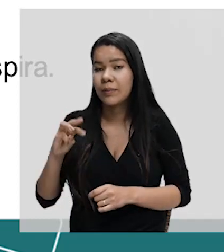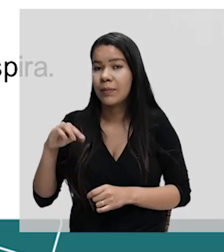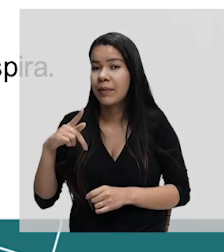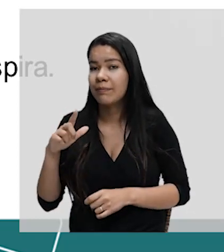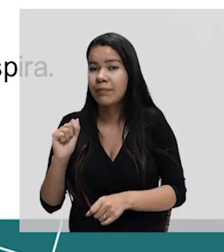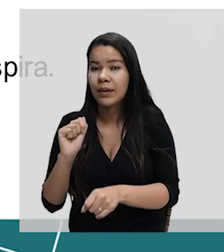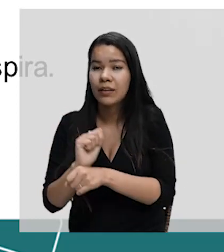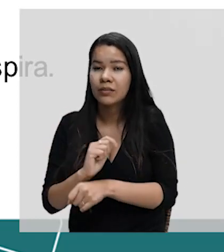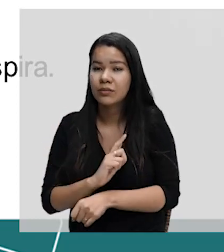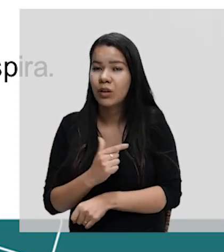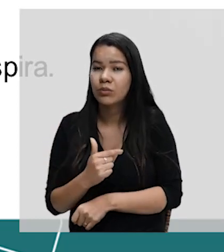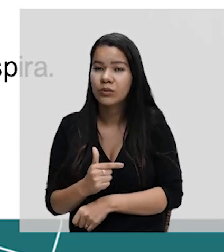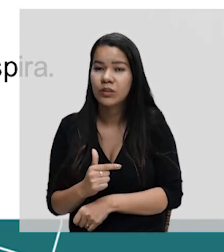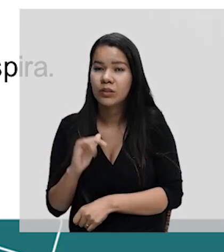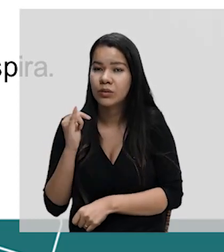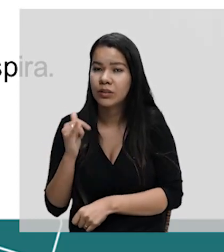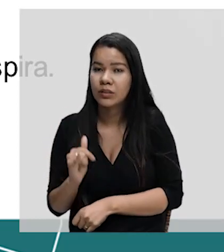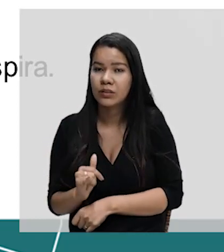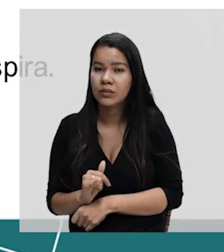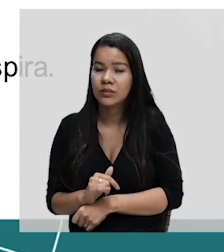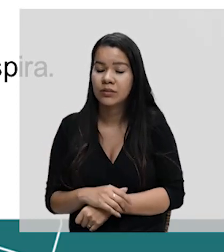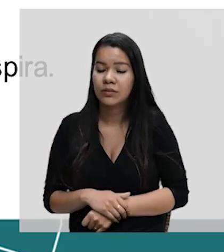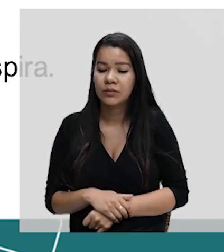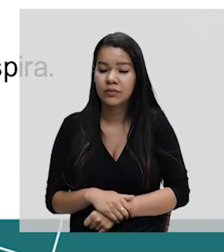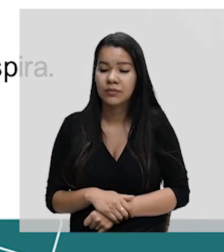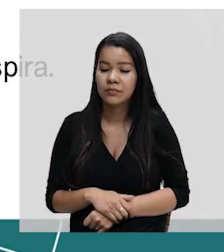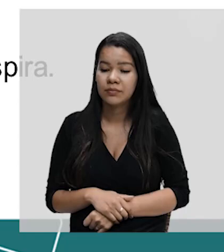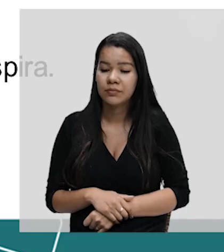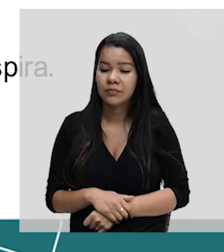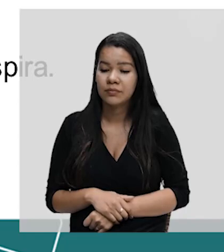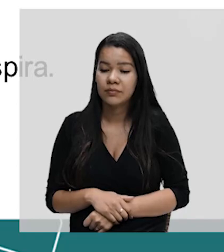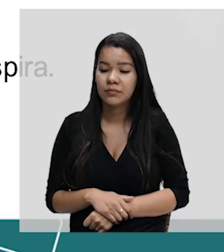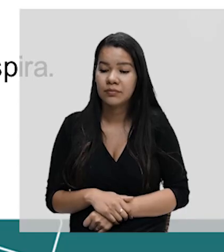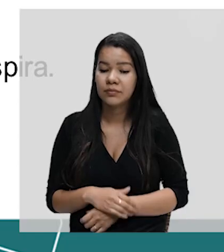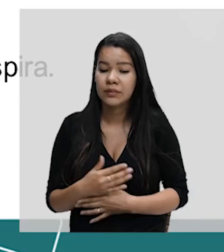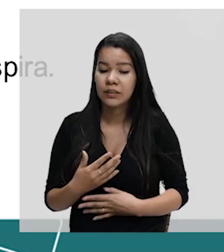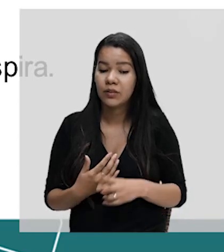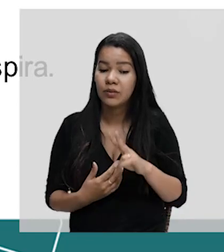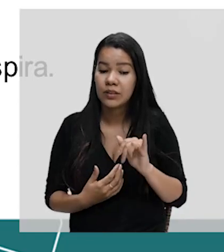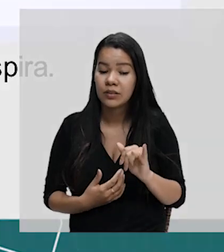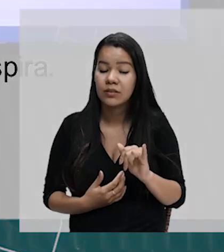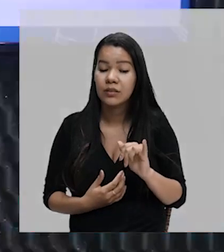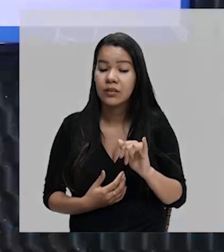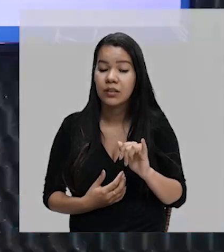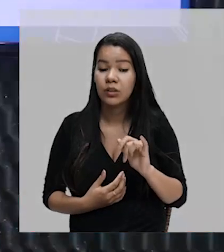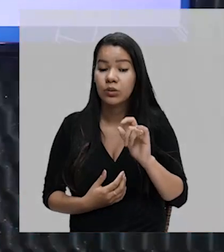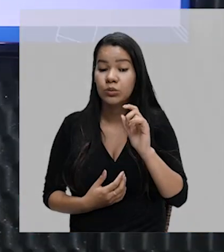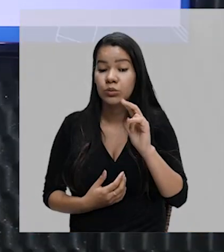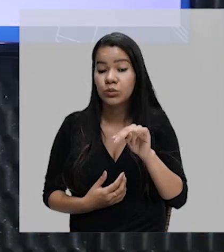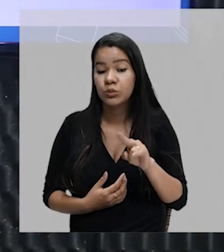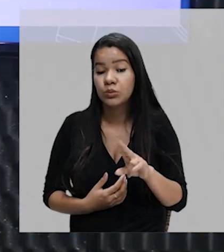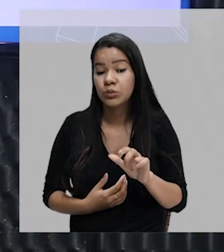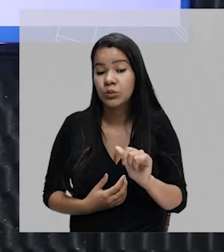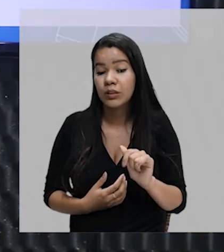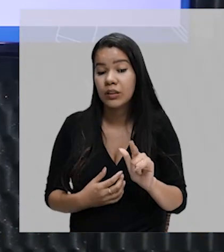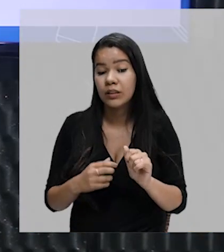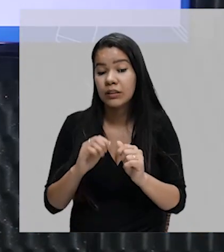corrente elétrica induzida. Certo? Não vai nascer corrente elétrica ali. Ok? Então vai ser nula,